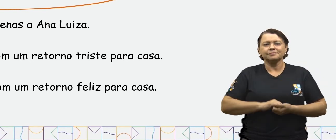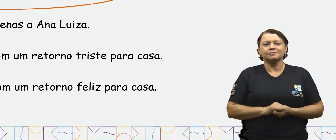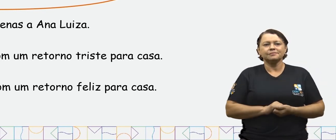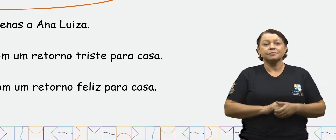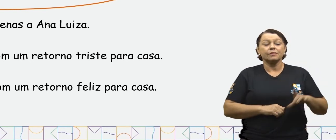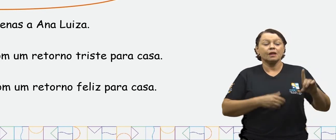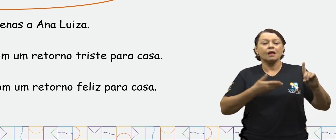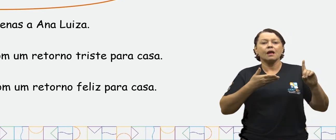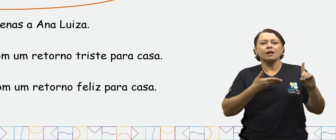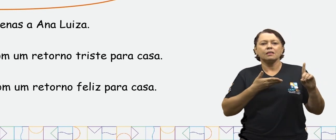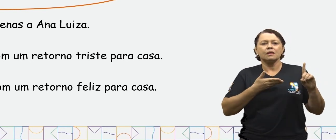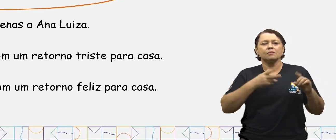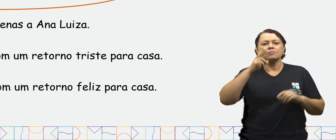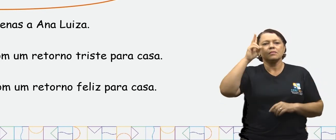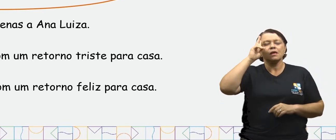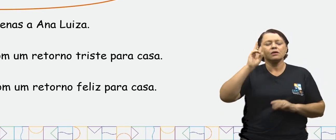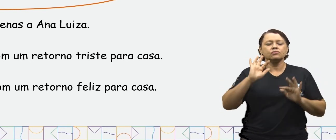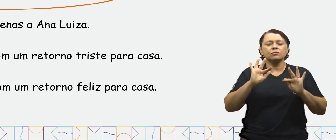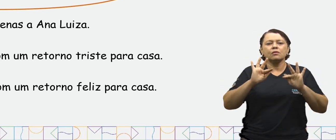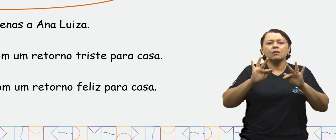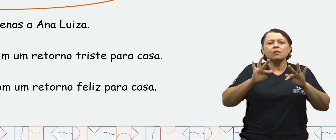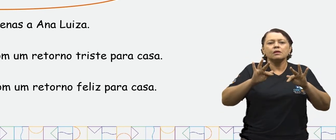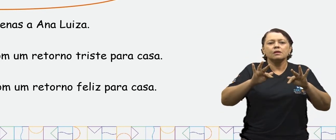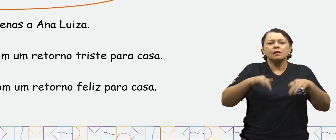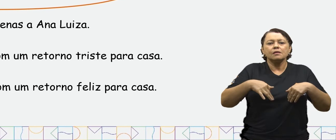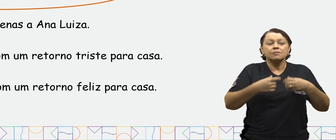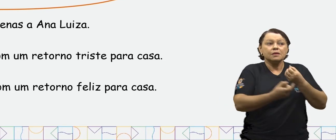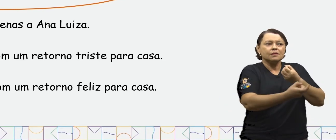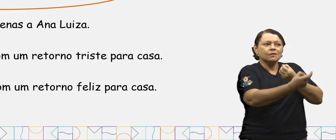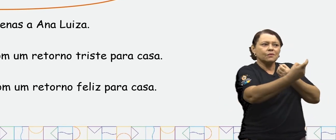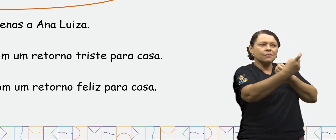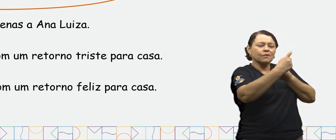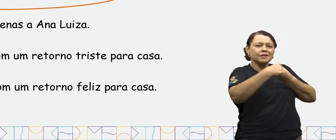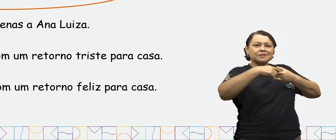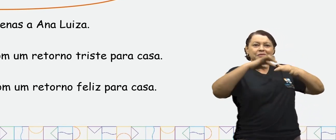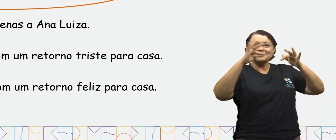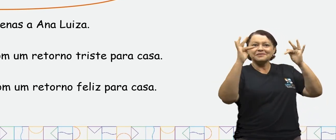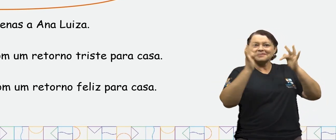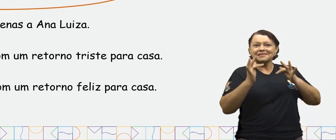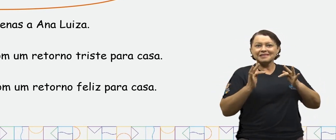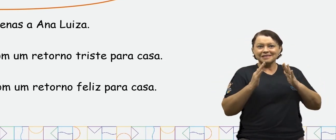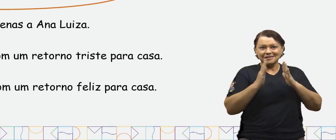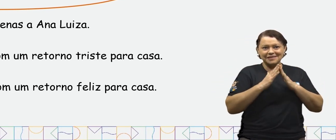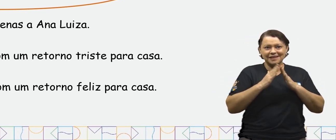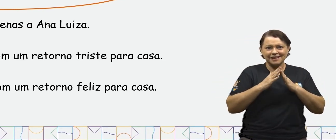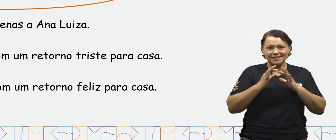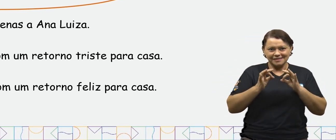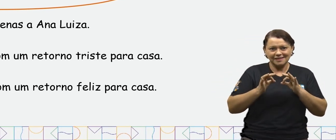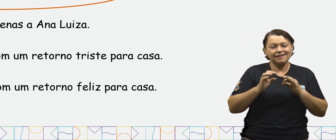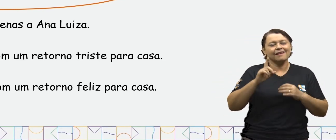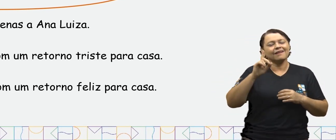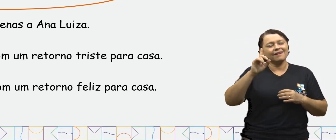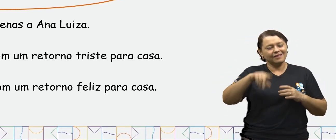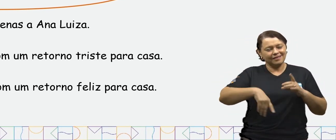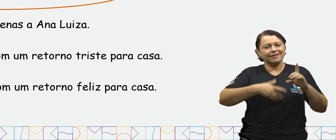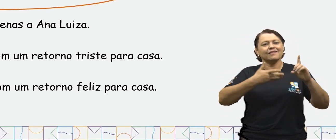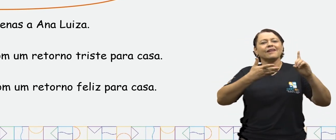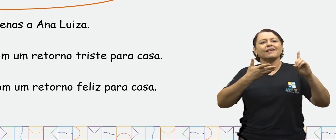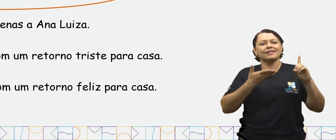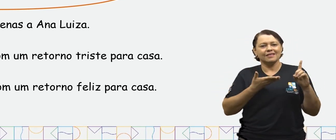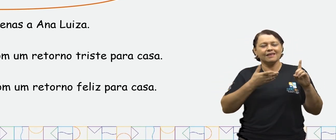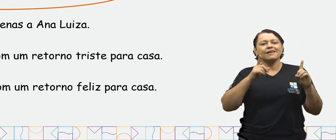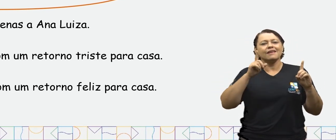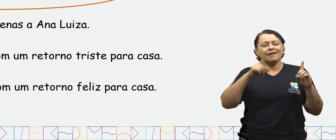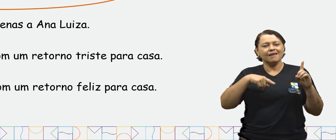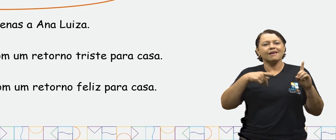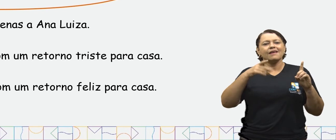C não é verdadeira. Letra D. A história termina com um retorno feliz para casa. Agora